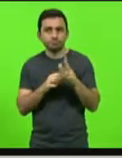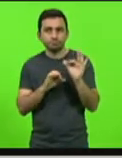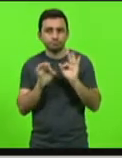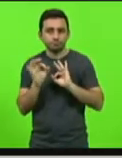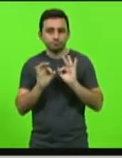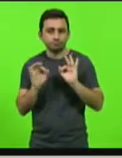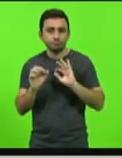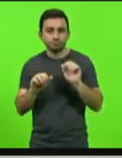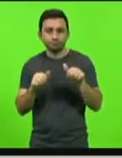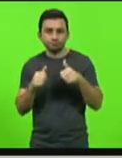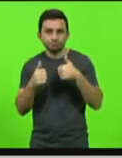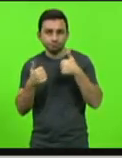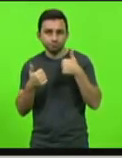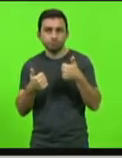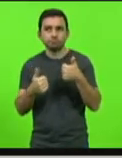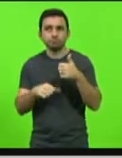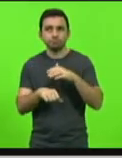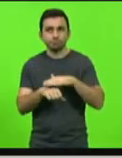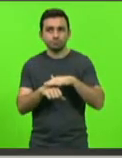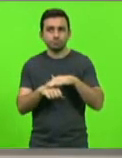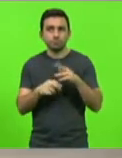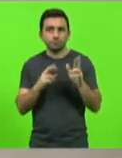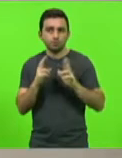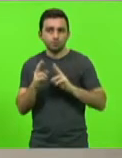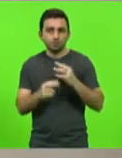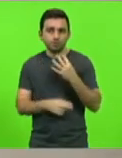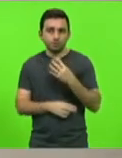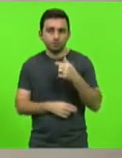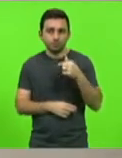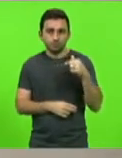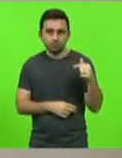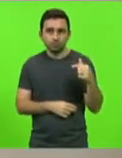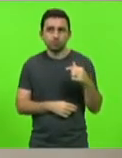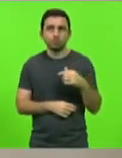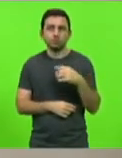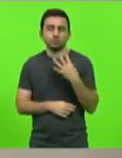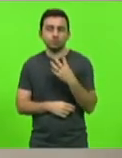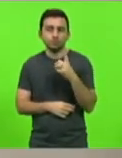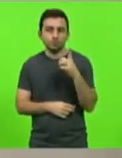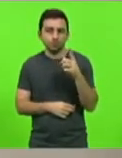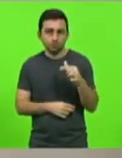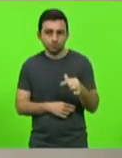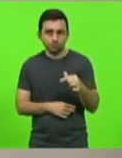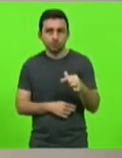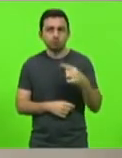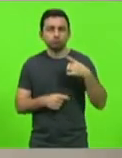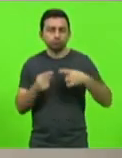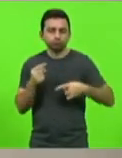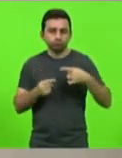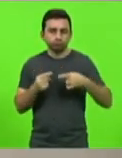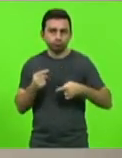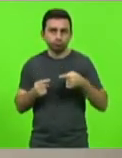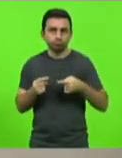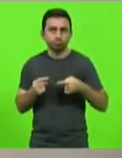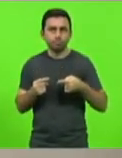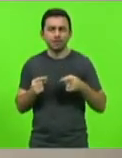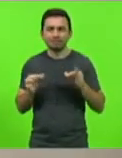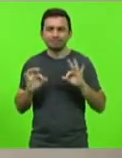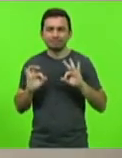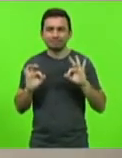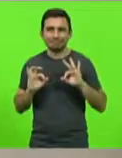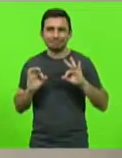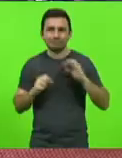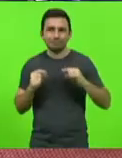melhorias sendo realizadas nas rodovias SC 477 e SC 417. Em discussão. Não havendo quem queira